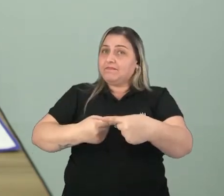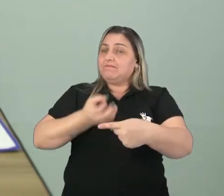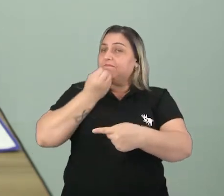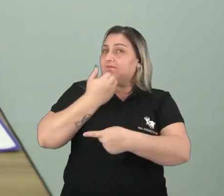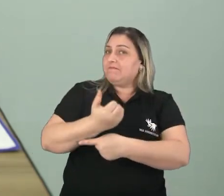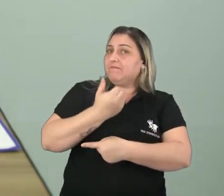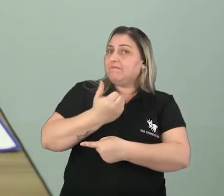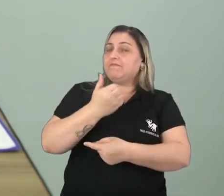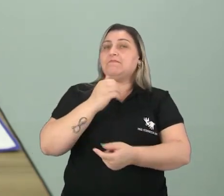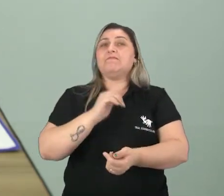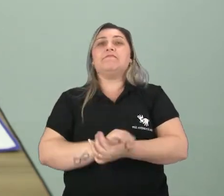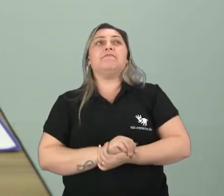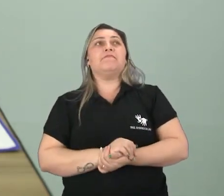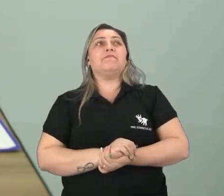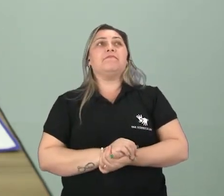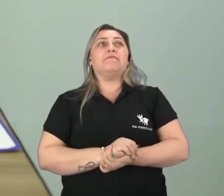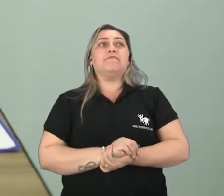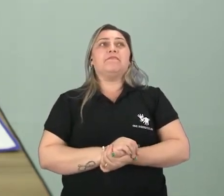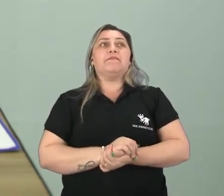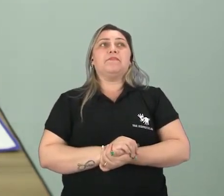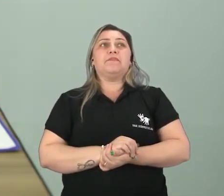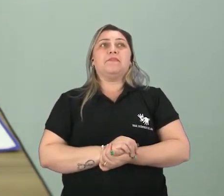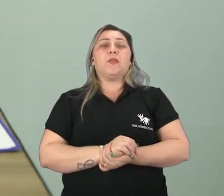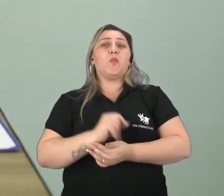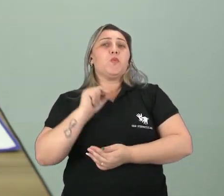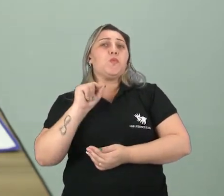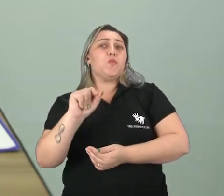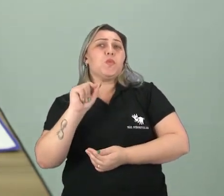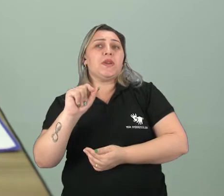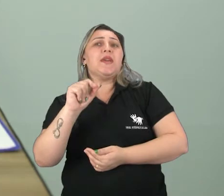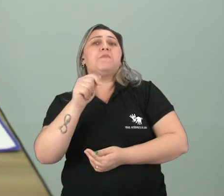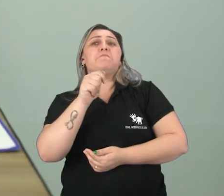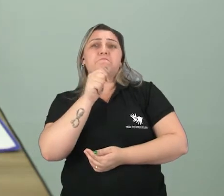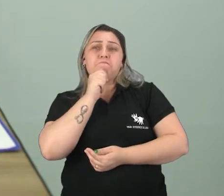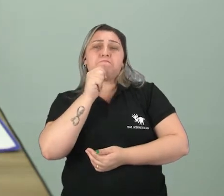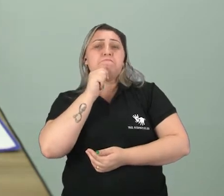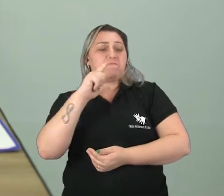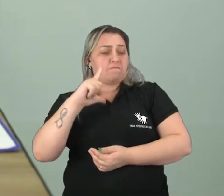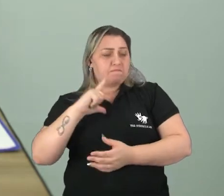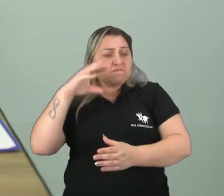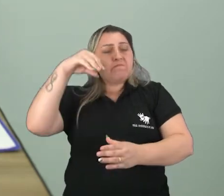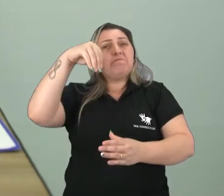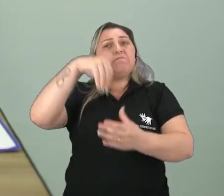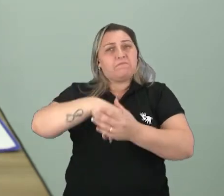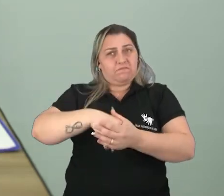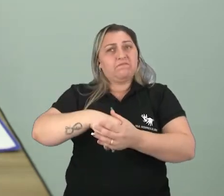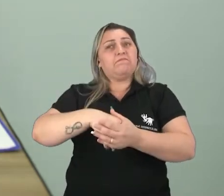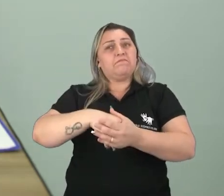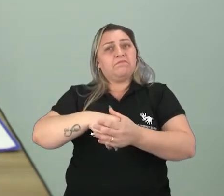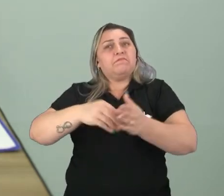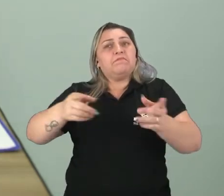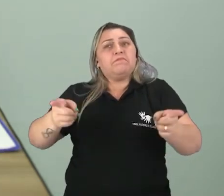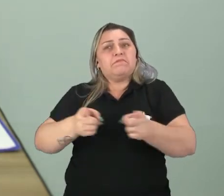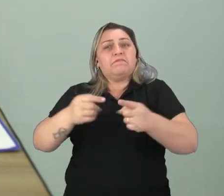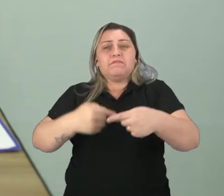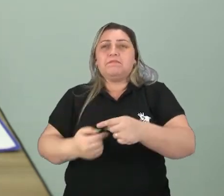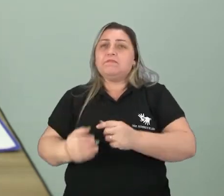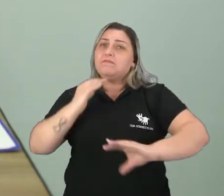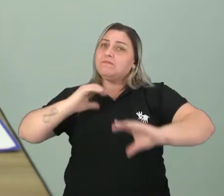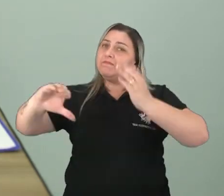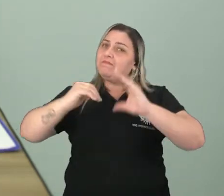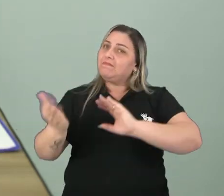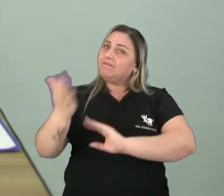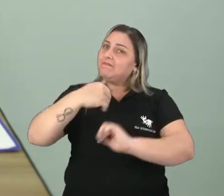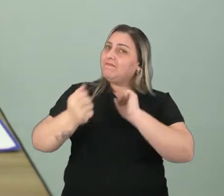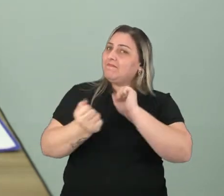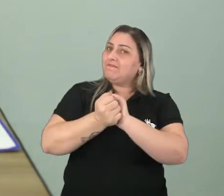muito bem vamos lá o que será que ainda tem aqui dentro em desta caixa vamos cantar